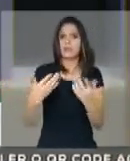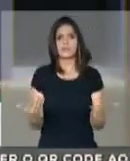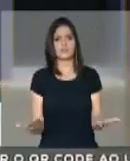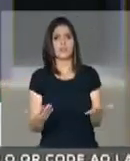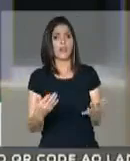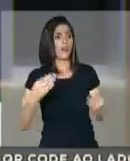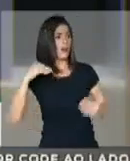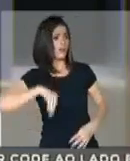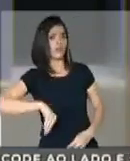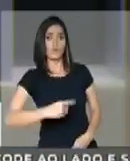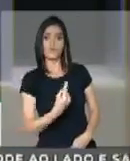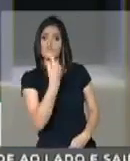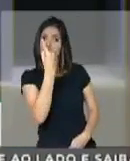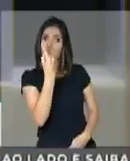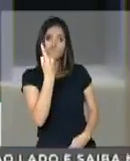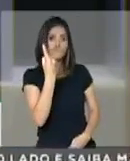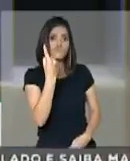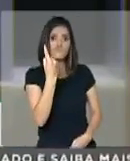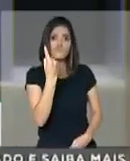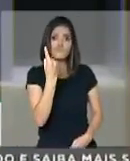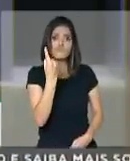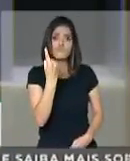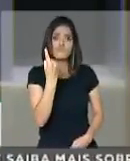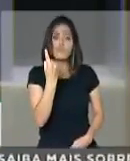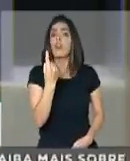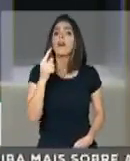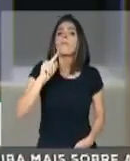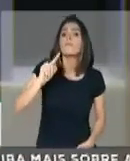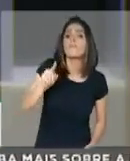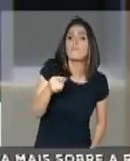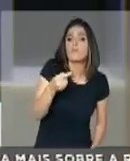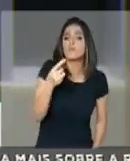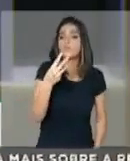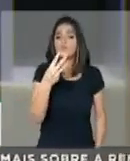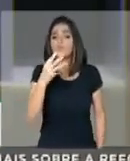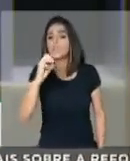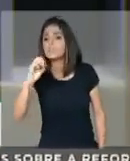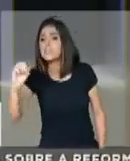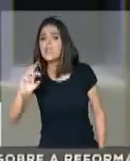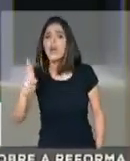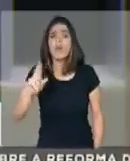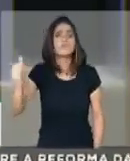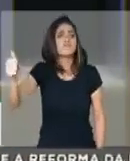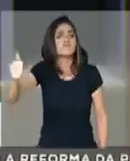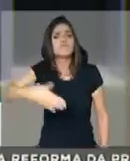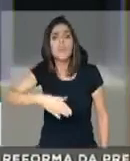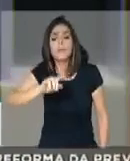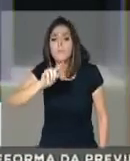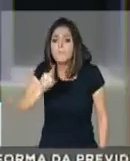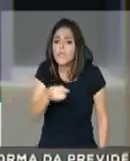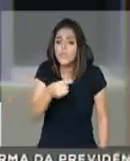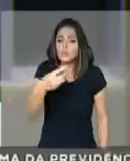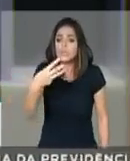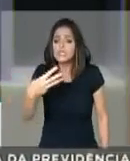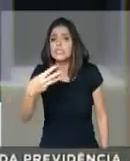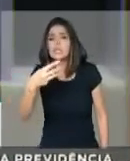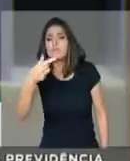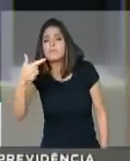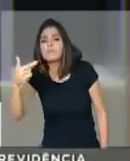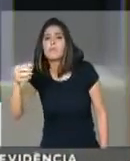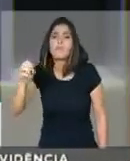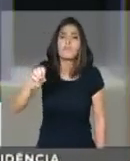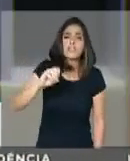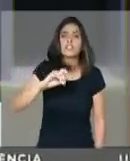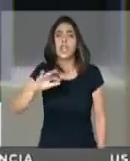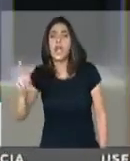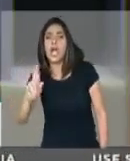aposentadoria ou um salário de em média, 1.300 e alguma coisa, 1.300 e poucos